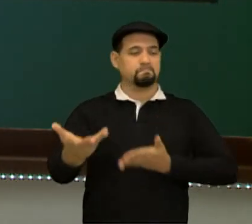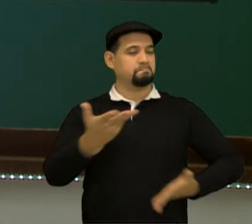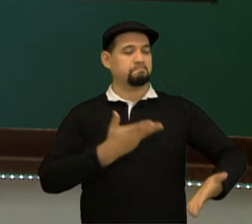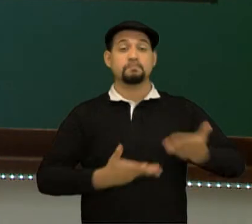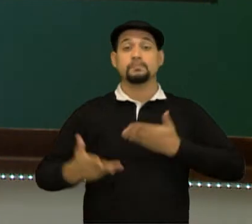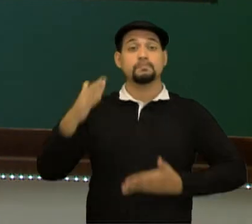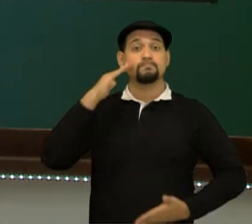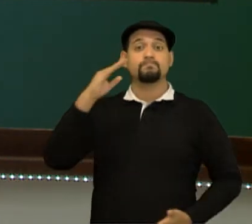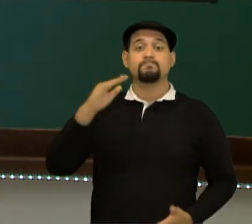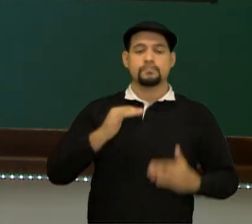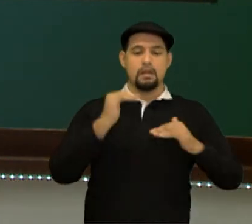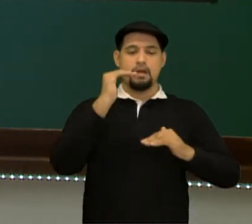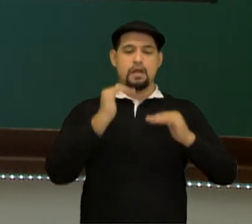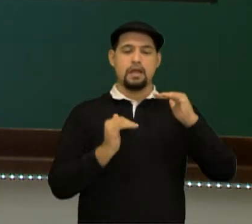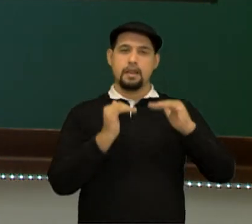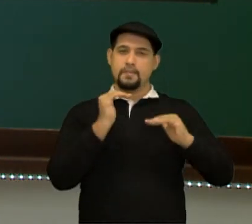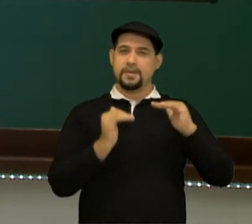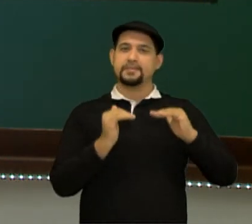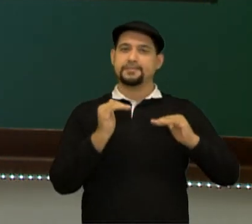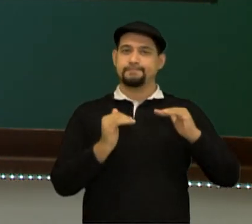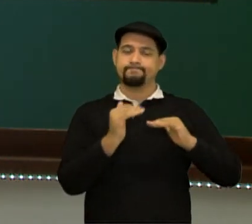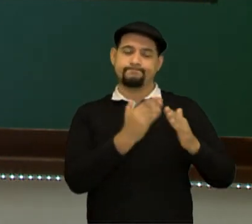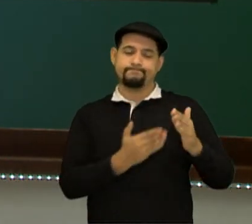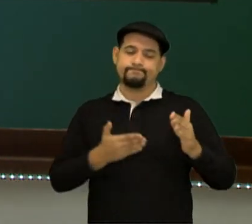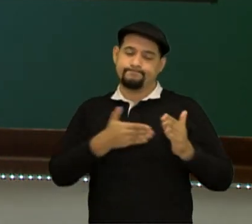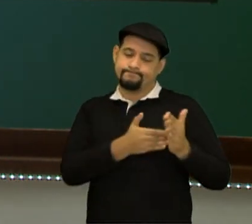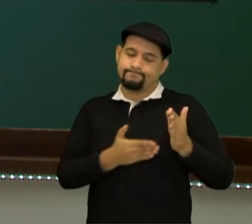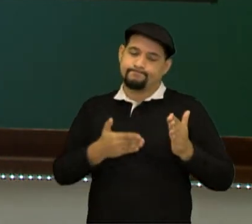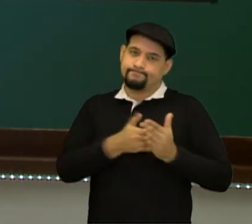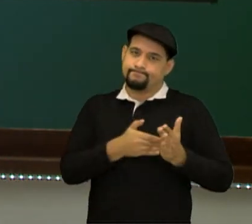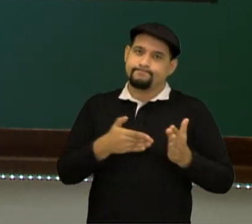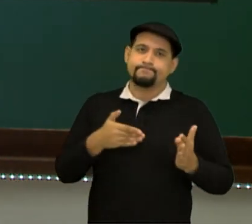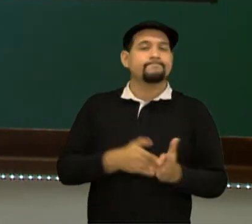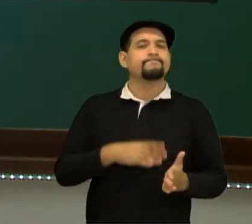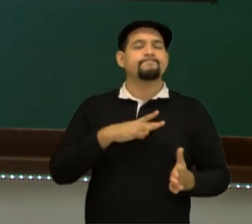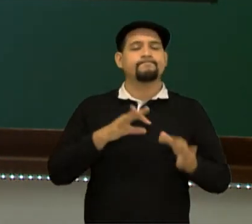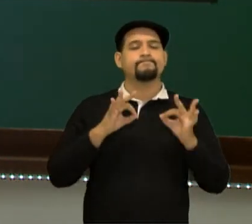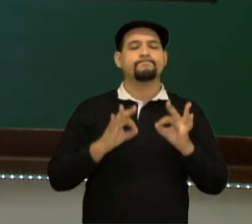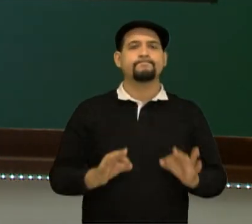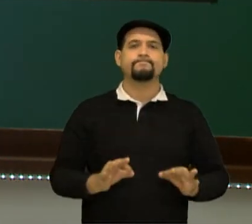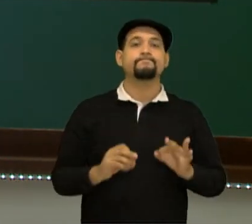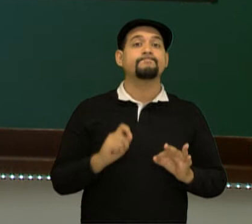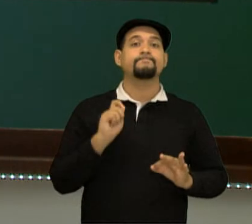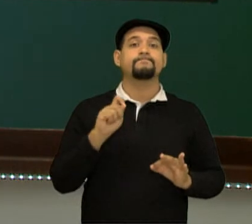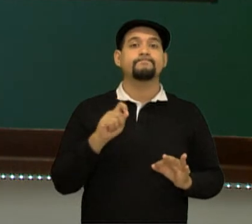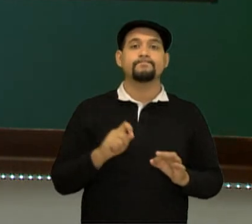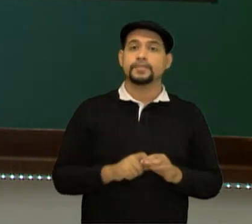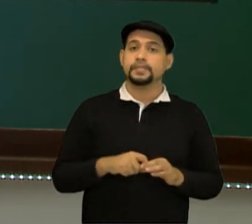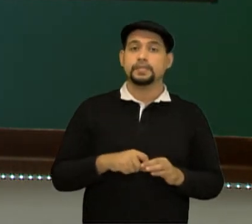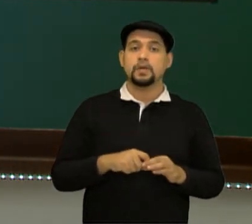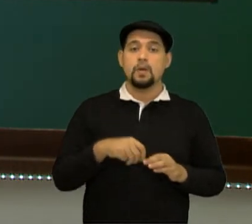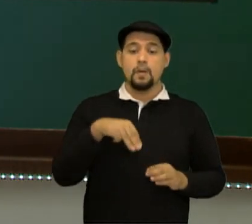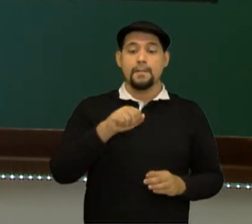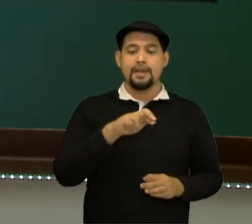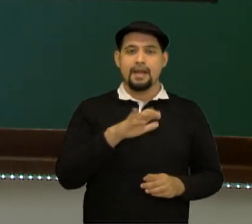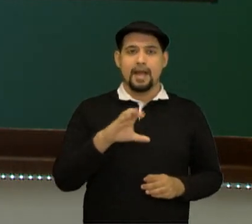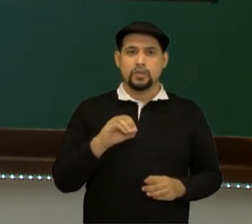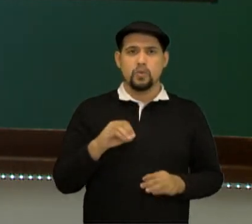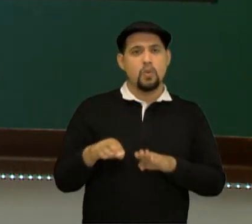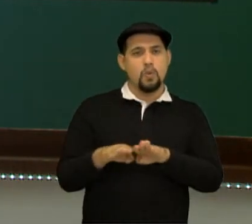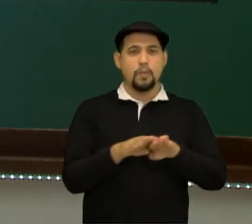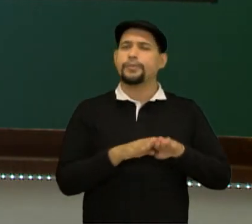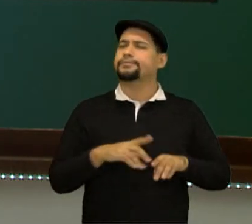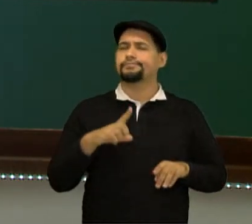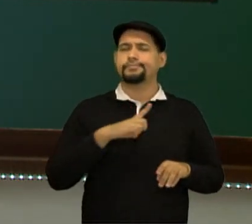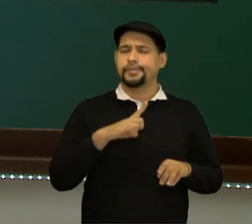e principalmente equilibrada o que impediu que passássemos efetivamente para o mercado comum existe uma